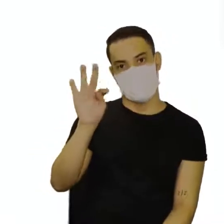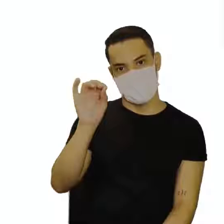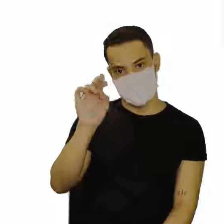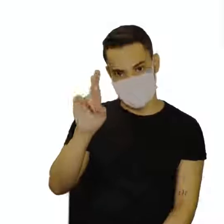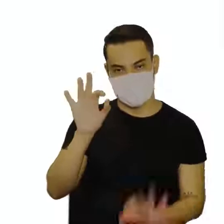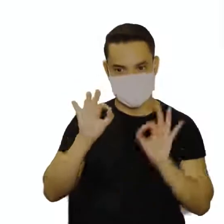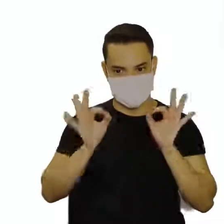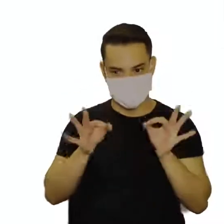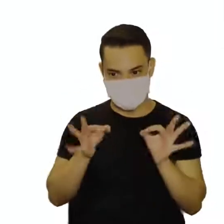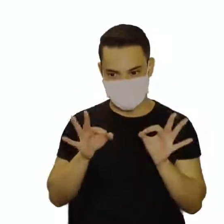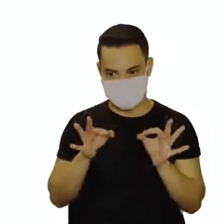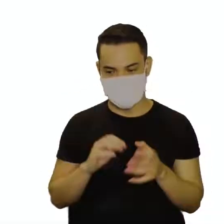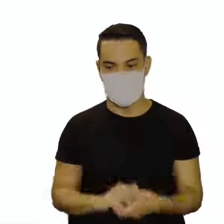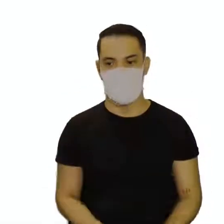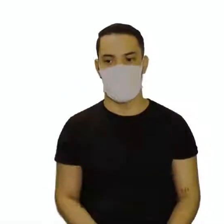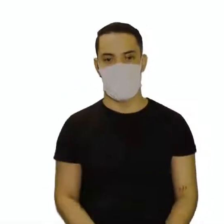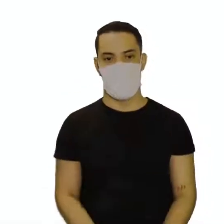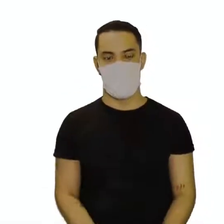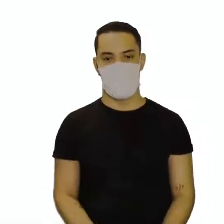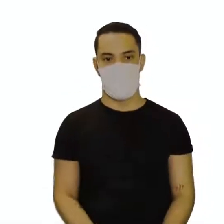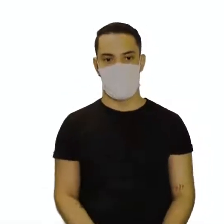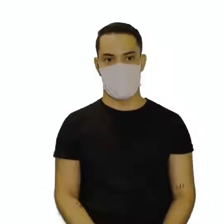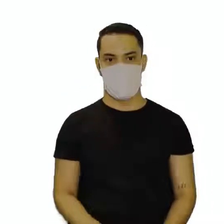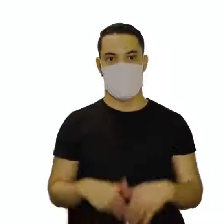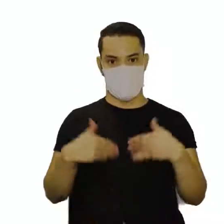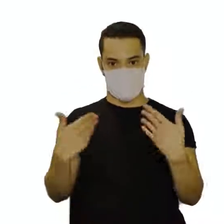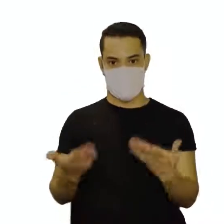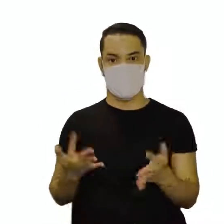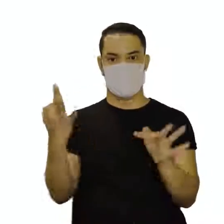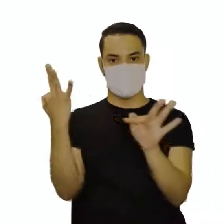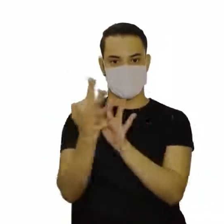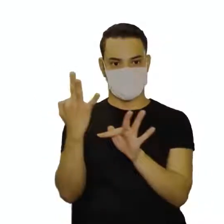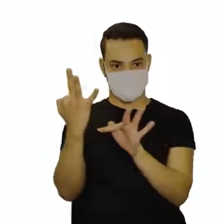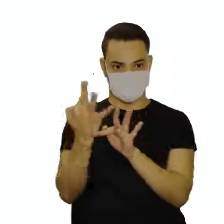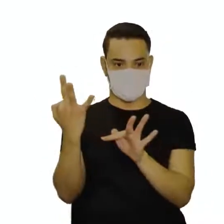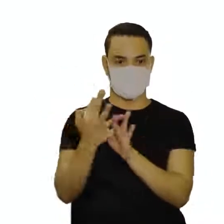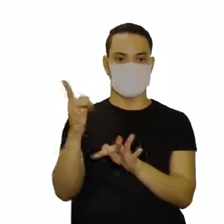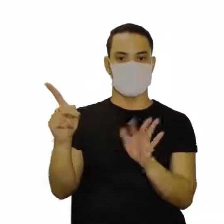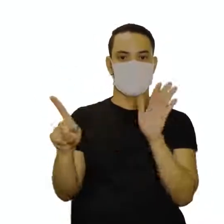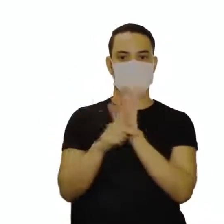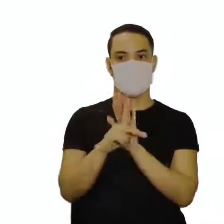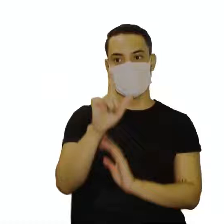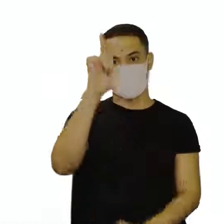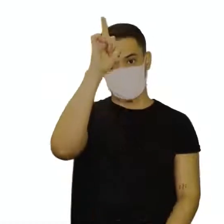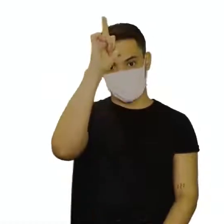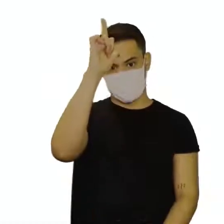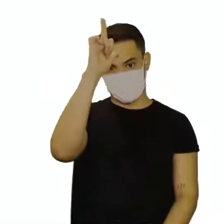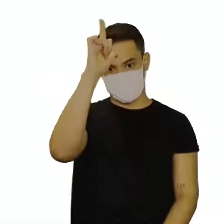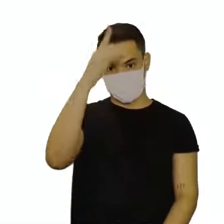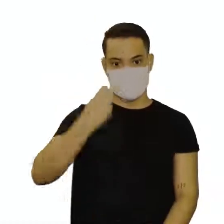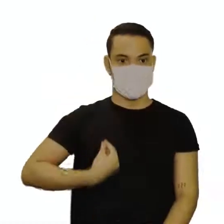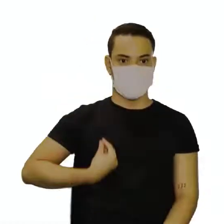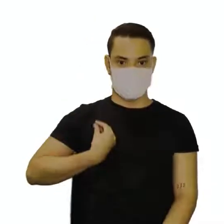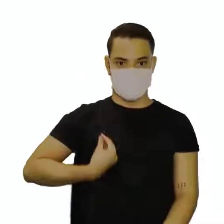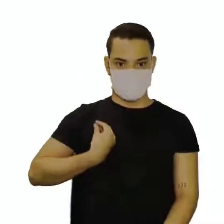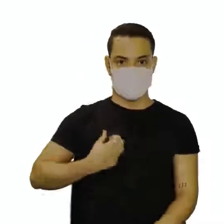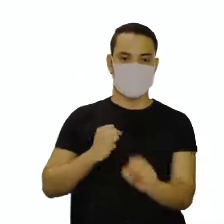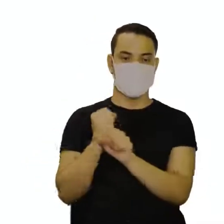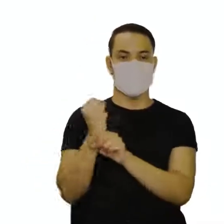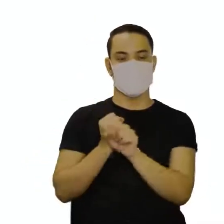Beleza? Bom, Georg Simon Ohm foi um físico alemão que viveu entre os anos